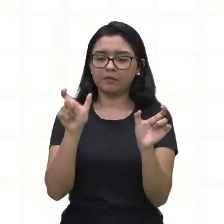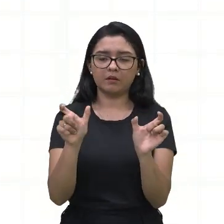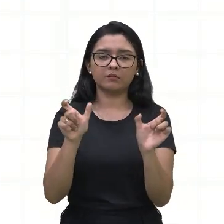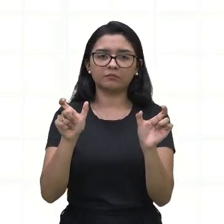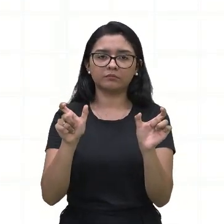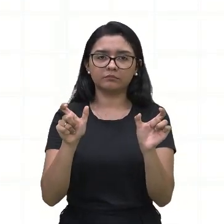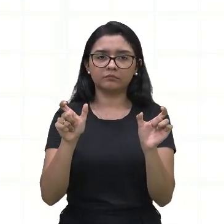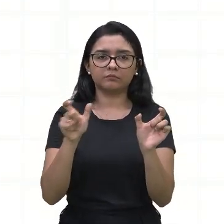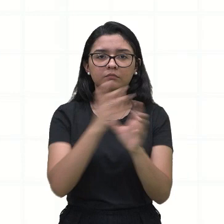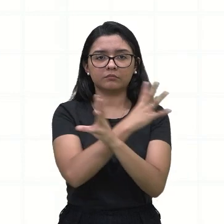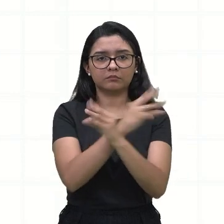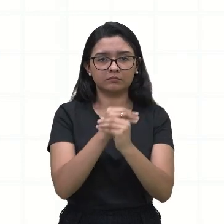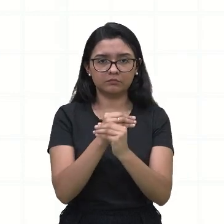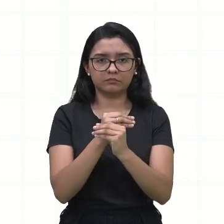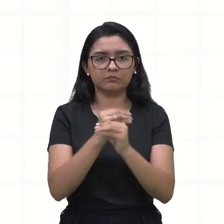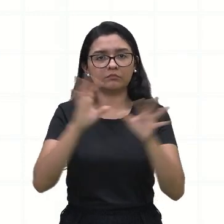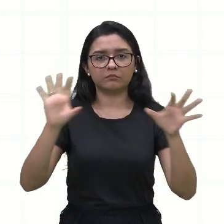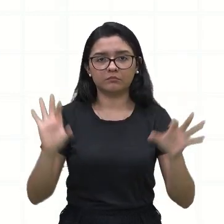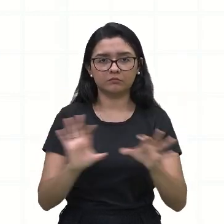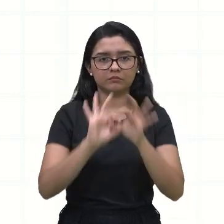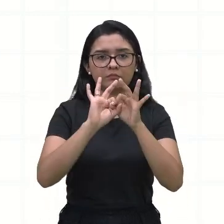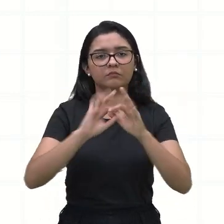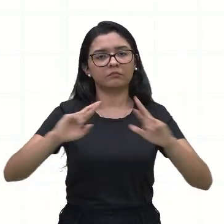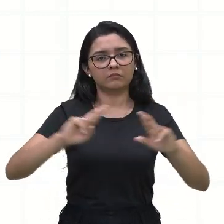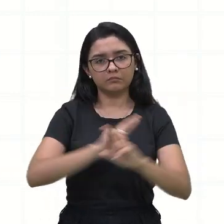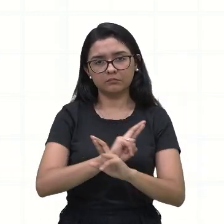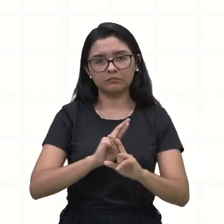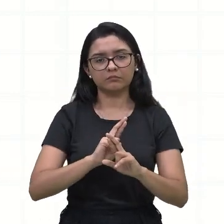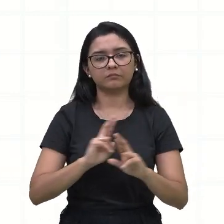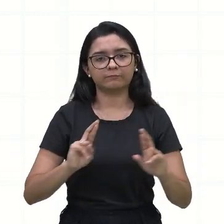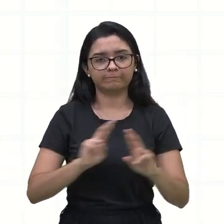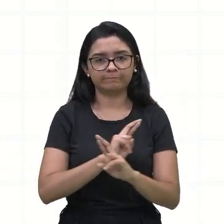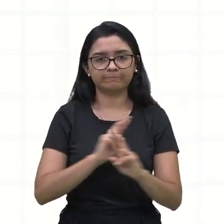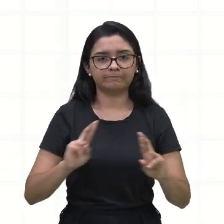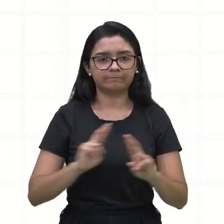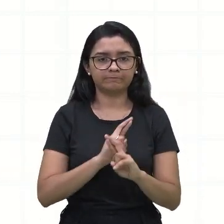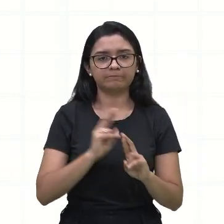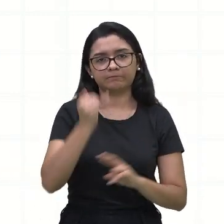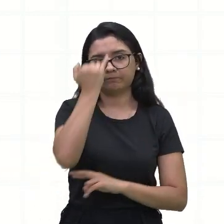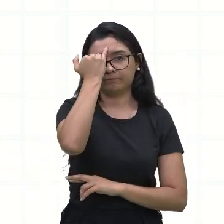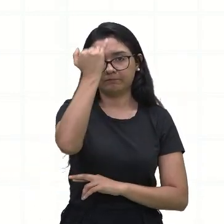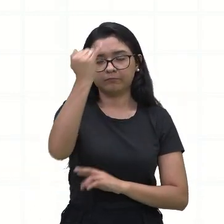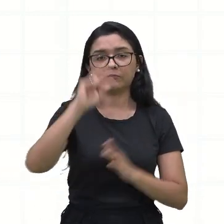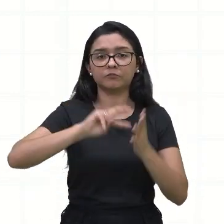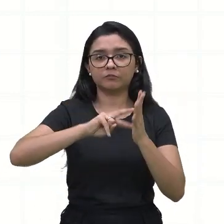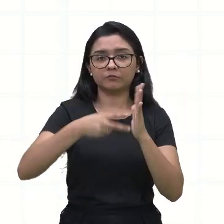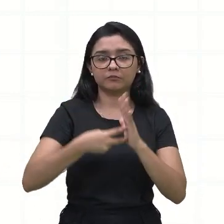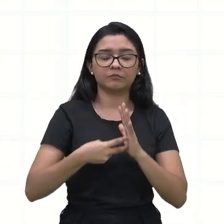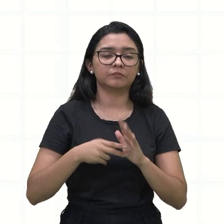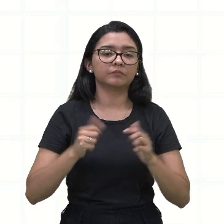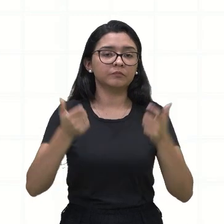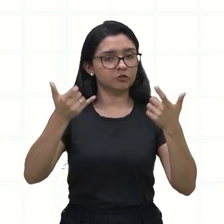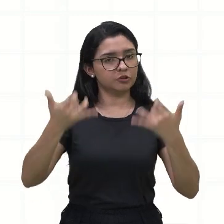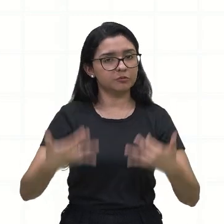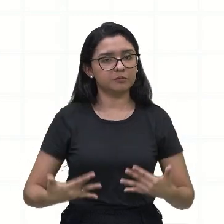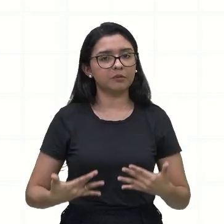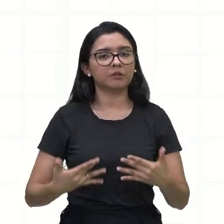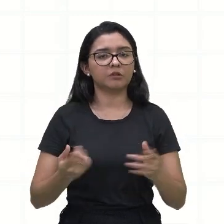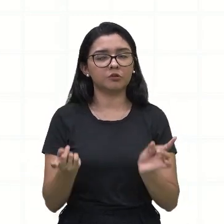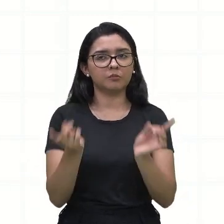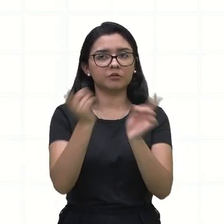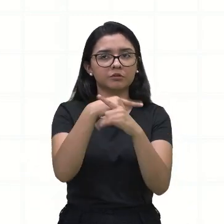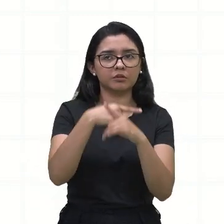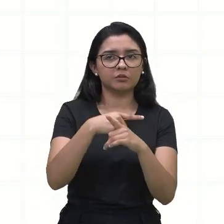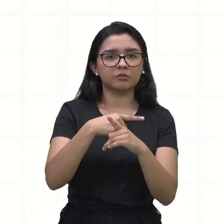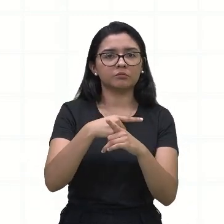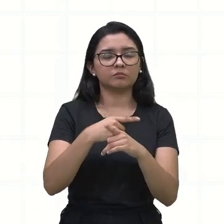valor gramatical, estabelecendo uma relação entre elas. Vai trazer uma ideia, um sentido. Falei aqui de algumas de oposição de